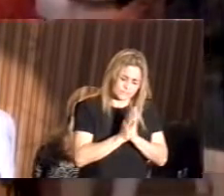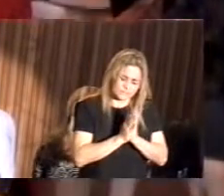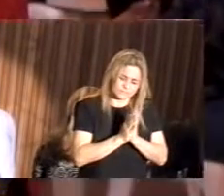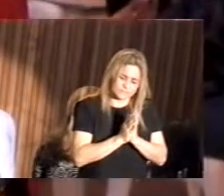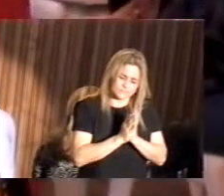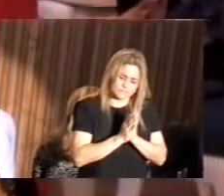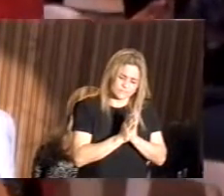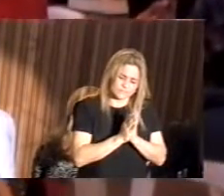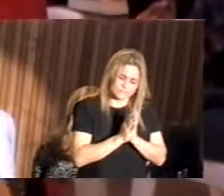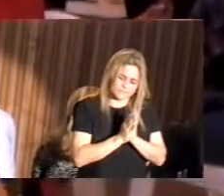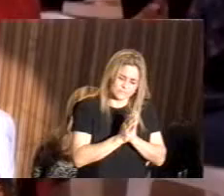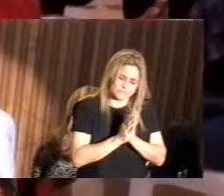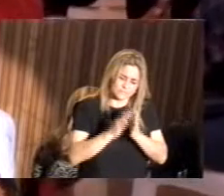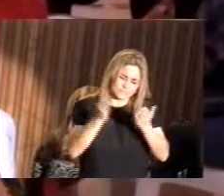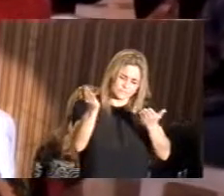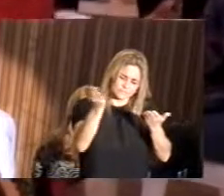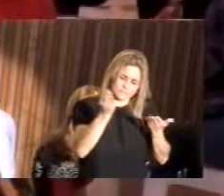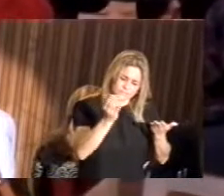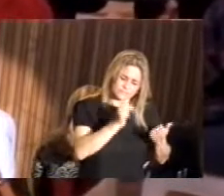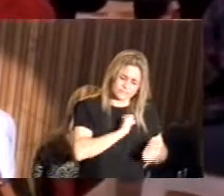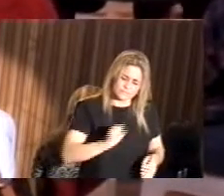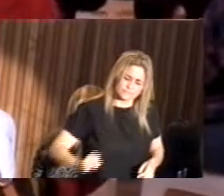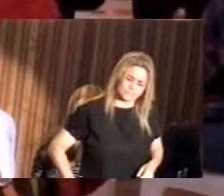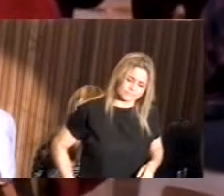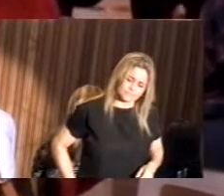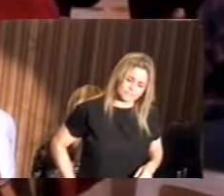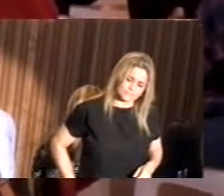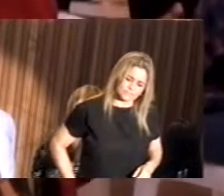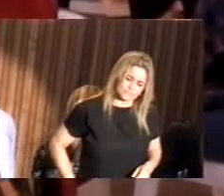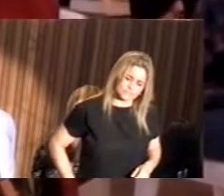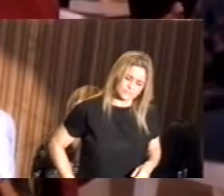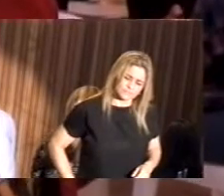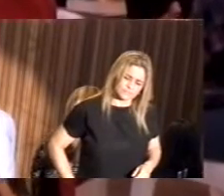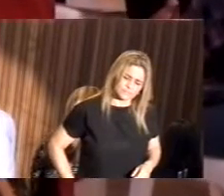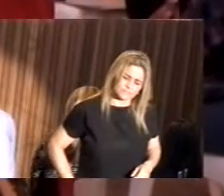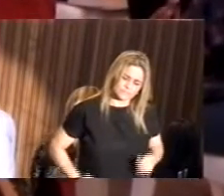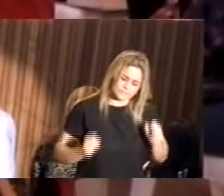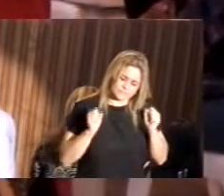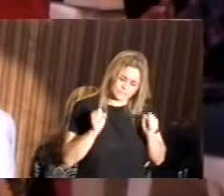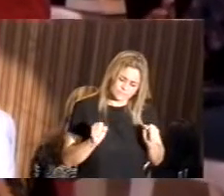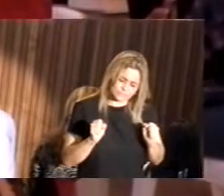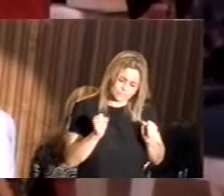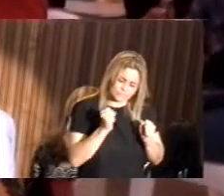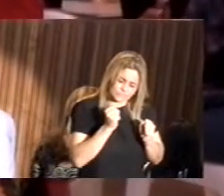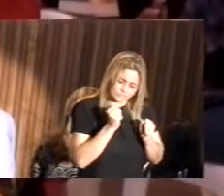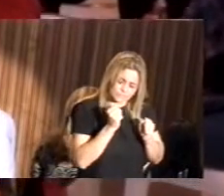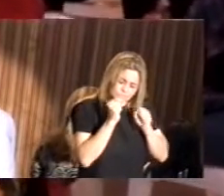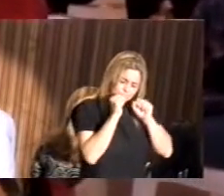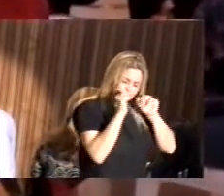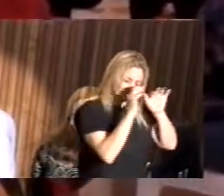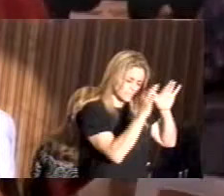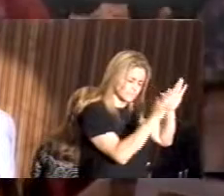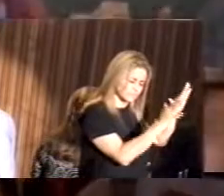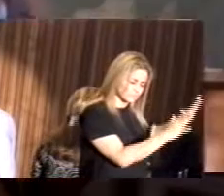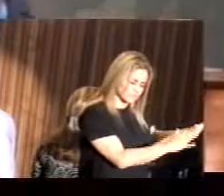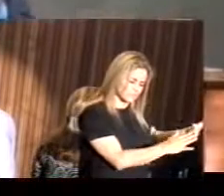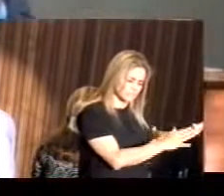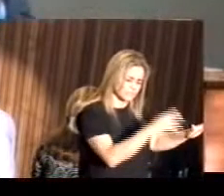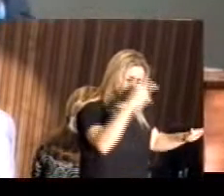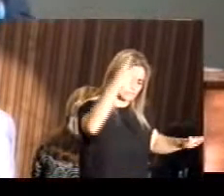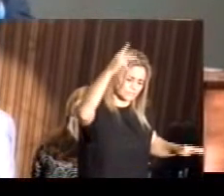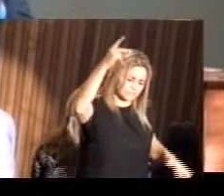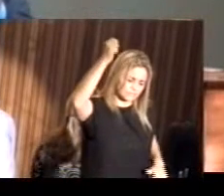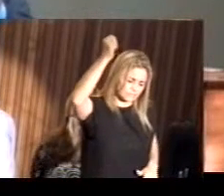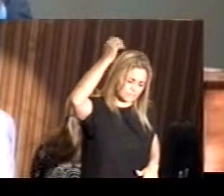vem, vem, Senhor, com teu Espírito, sopra sobre a vida deles a tua graça, e que